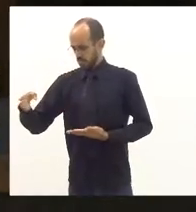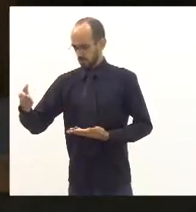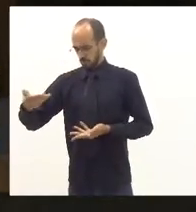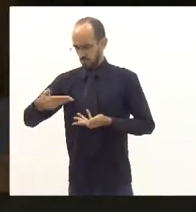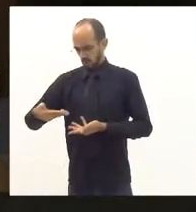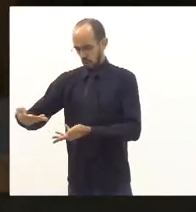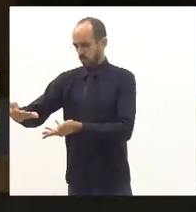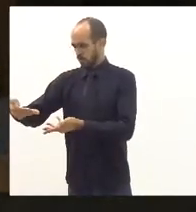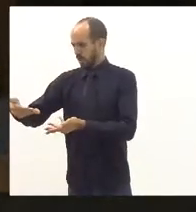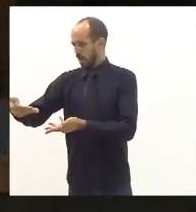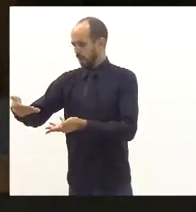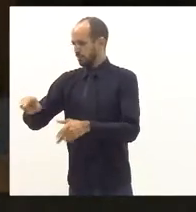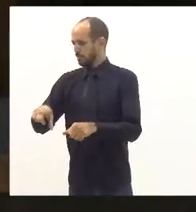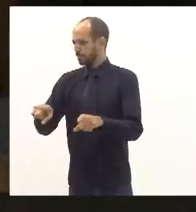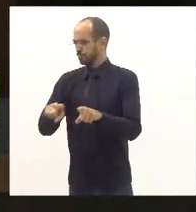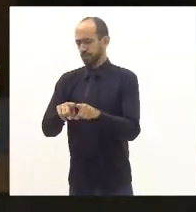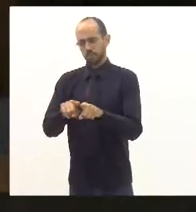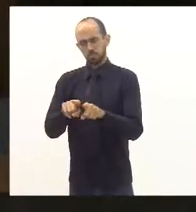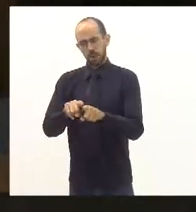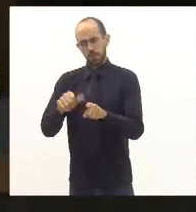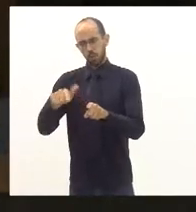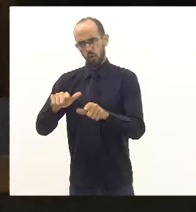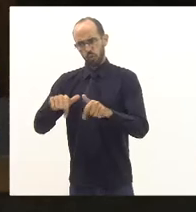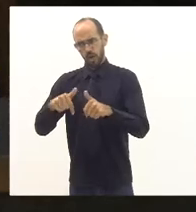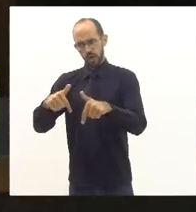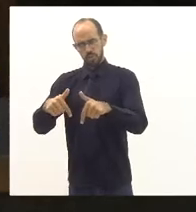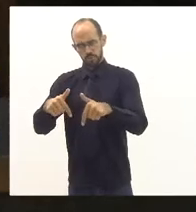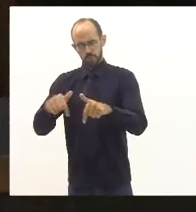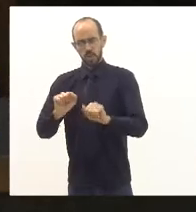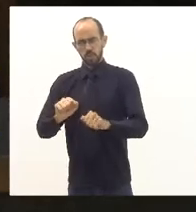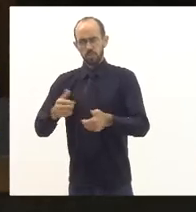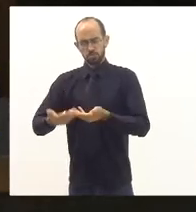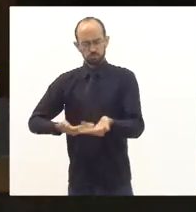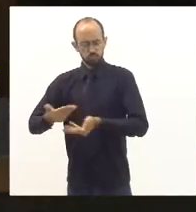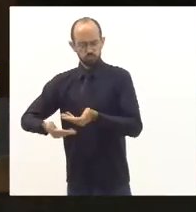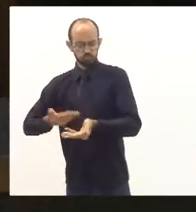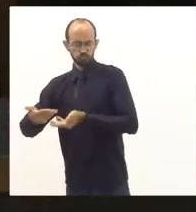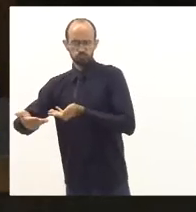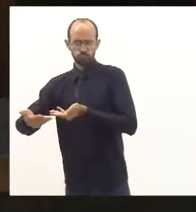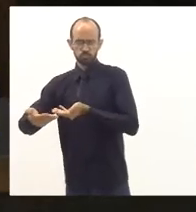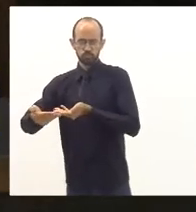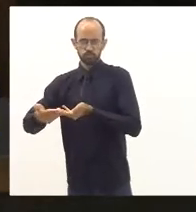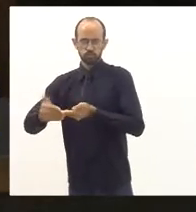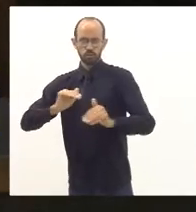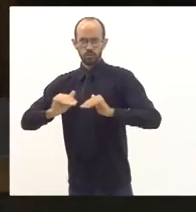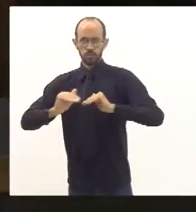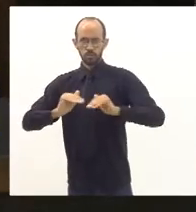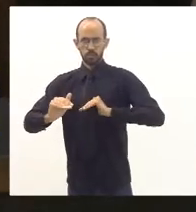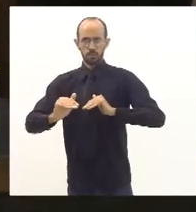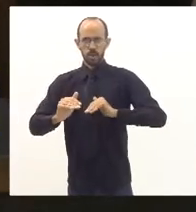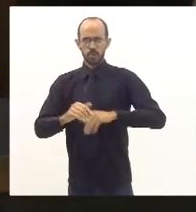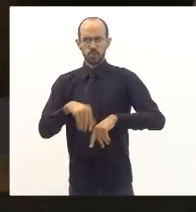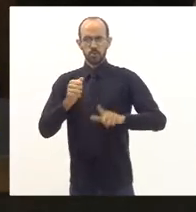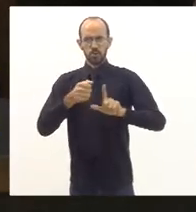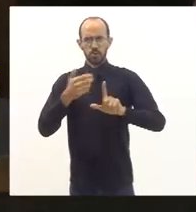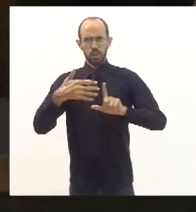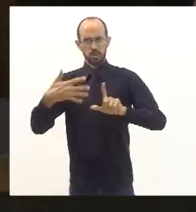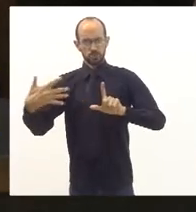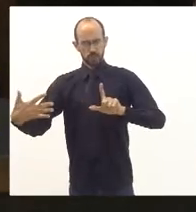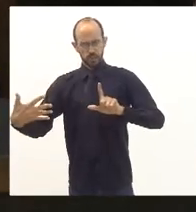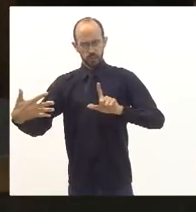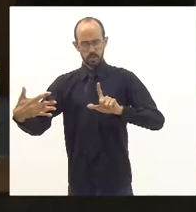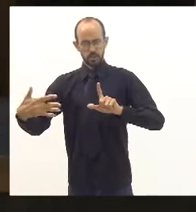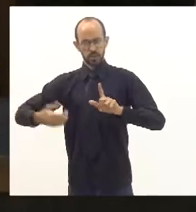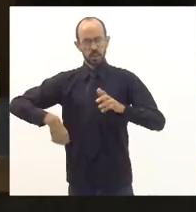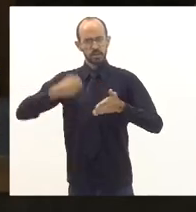por mais uma iniciativa parceira do movimento LGBTI+, sempre sua pauta de